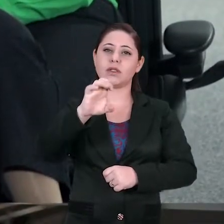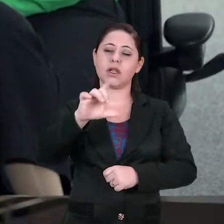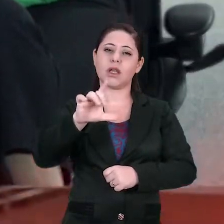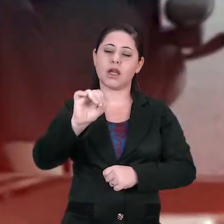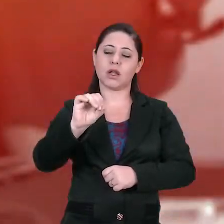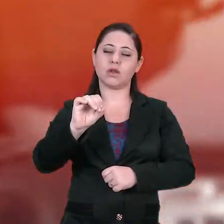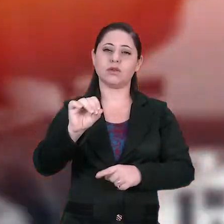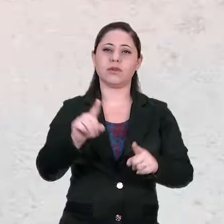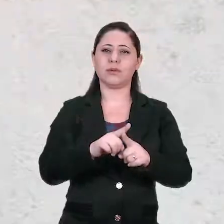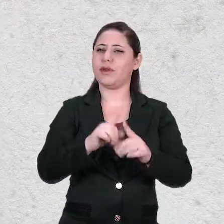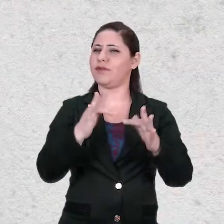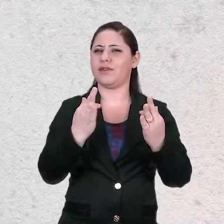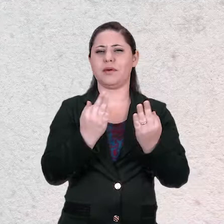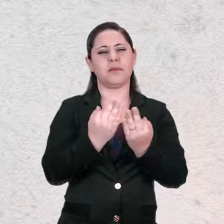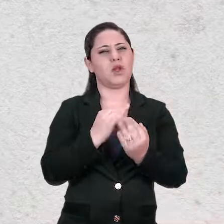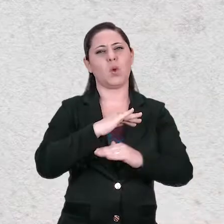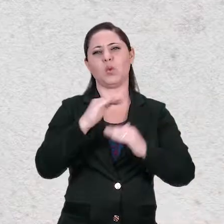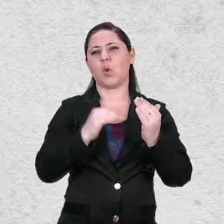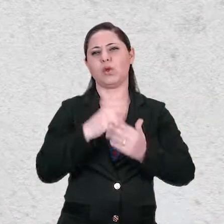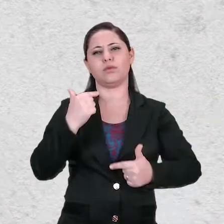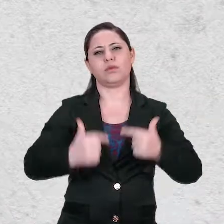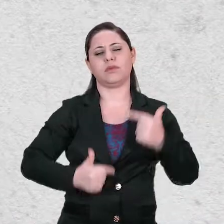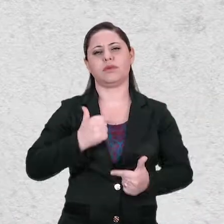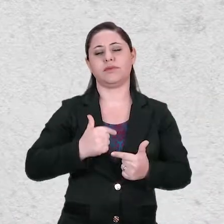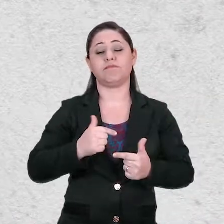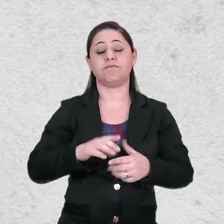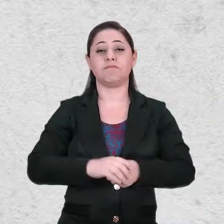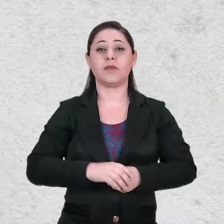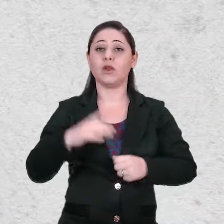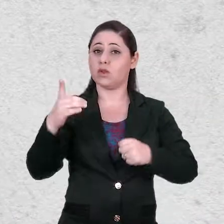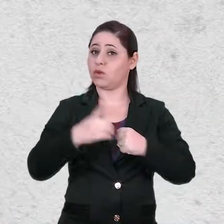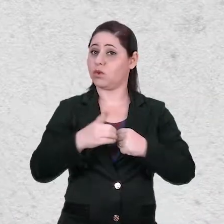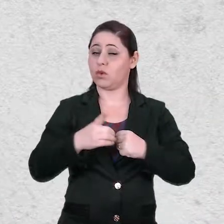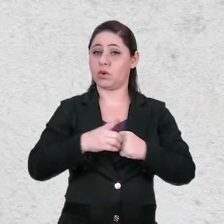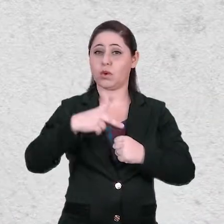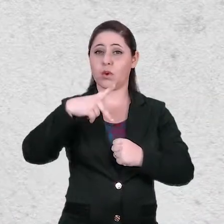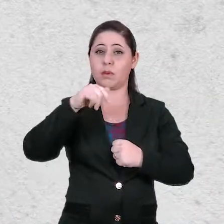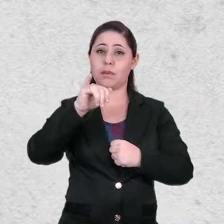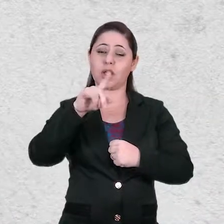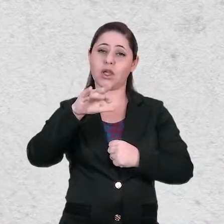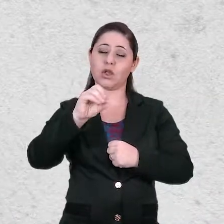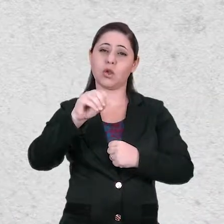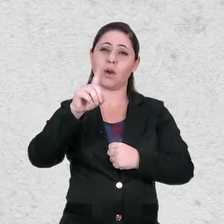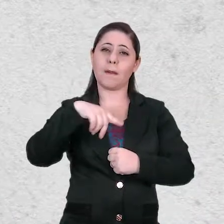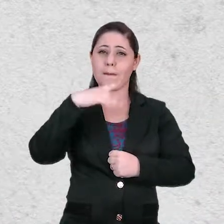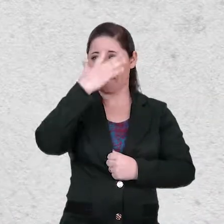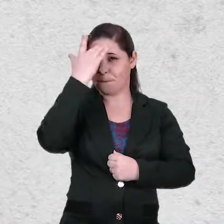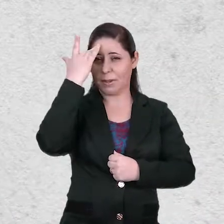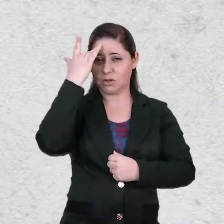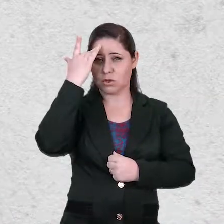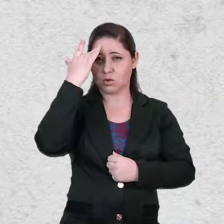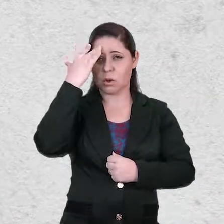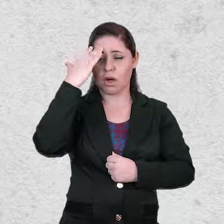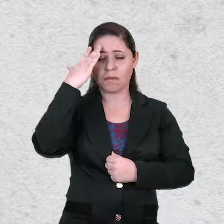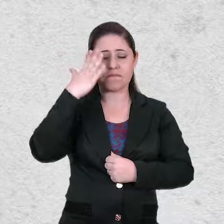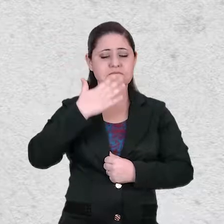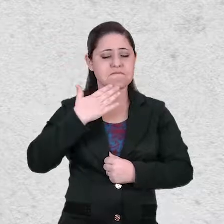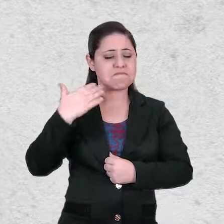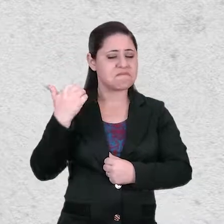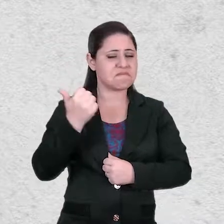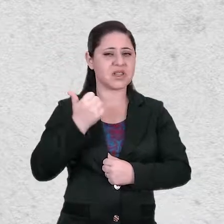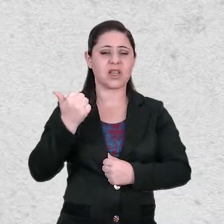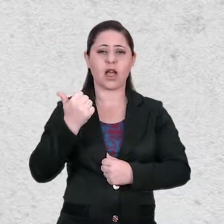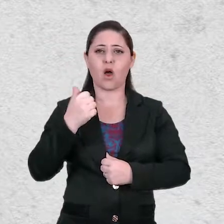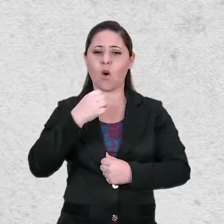família envolvida, né? E o doutor Plínio era uma pessoa maravilhosa, era o nosso ícone. Um excelente orador. Um